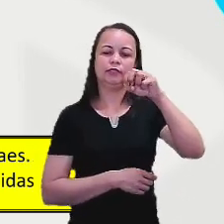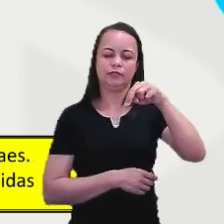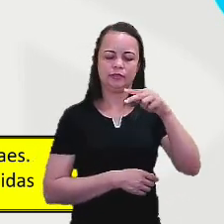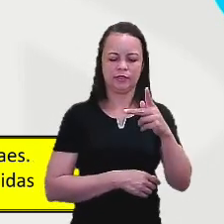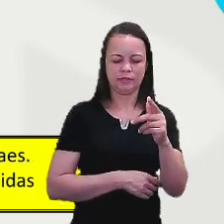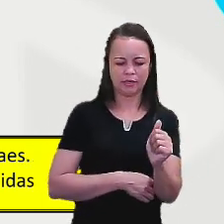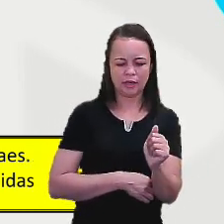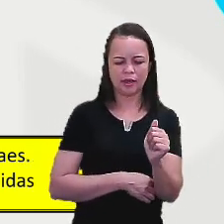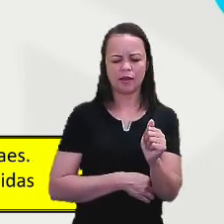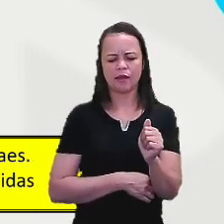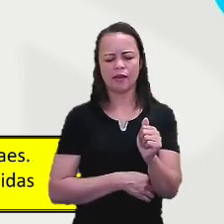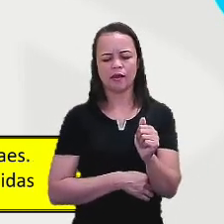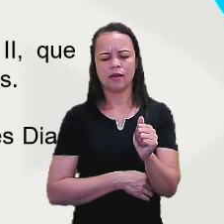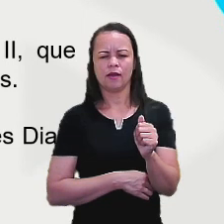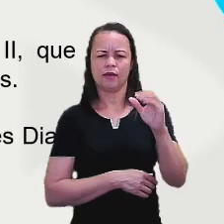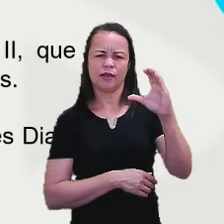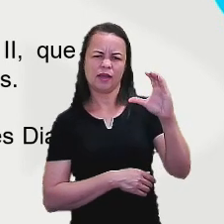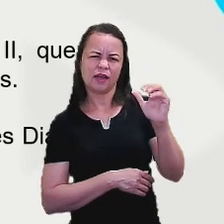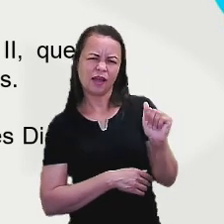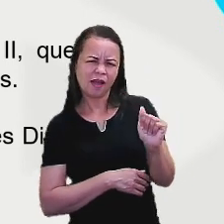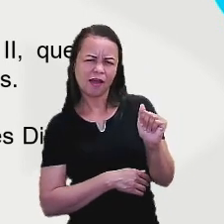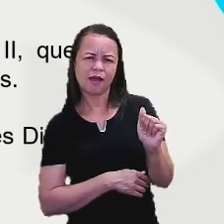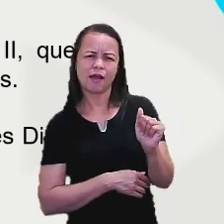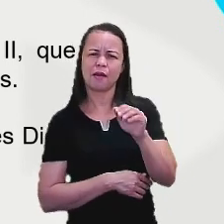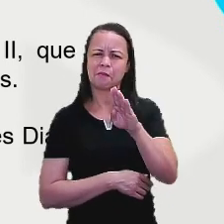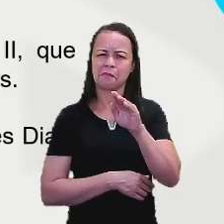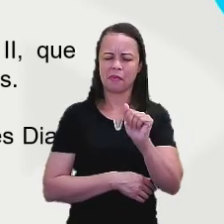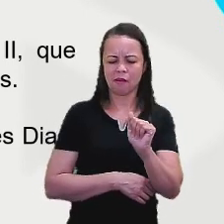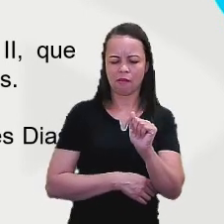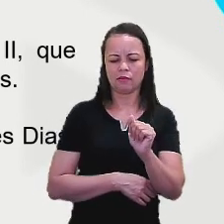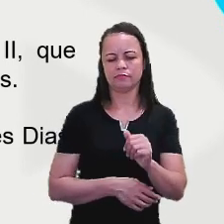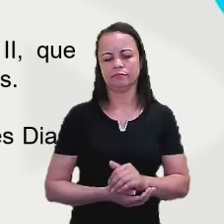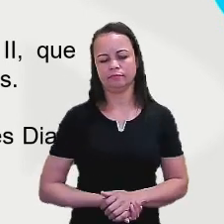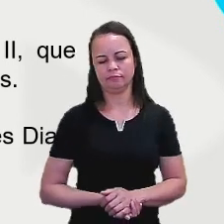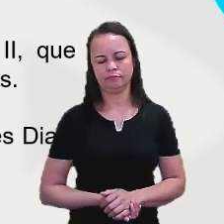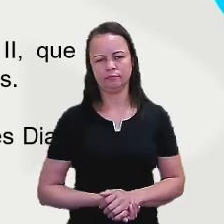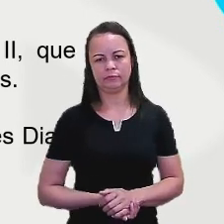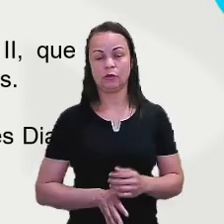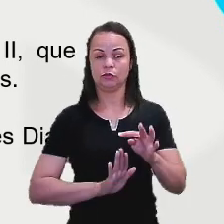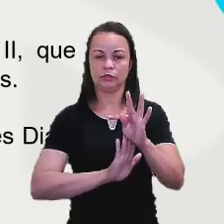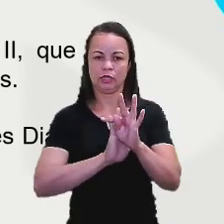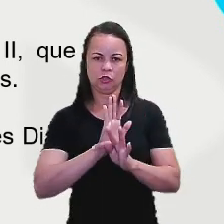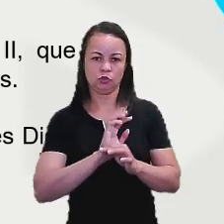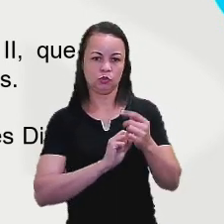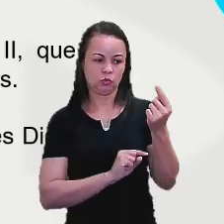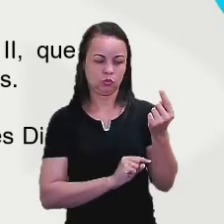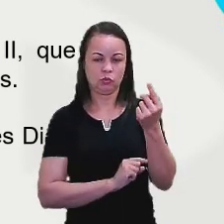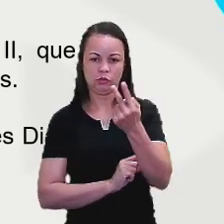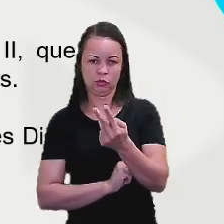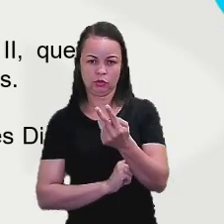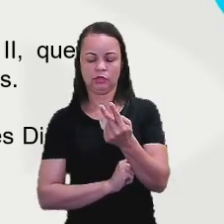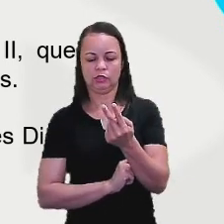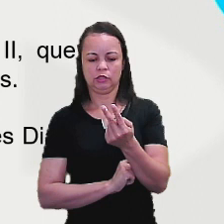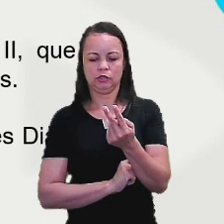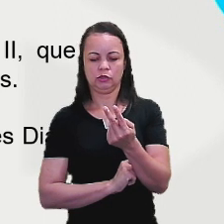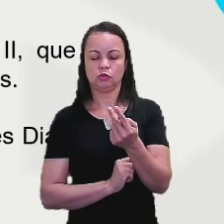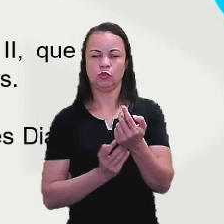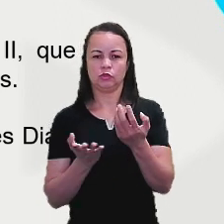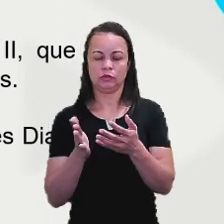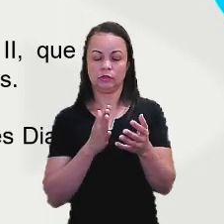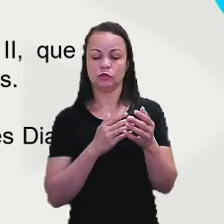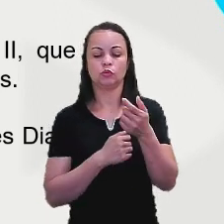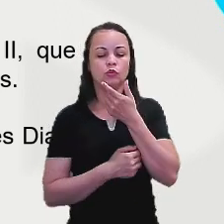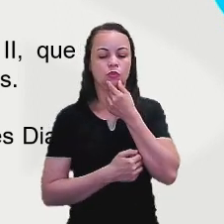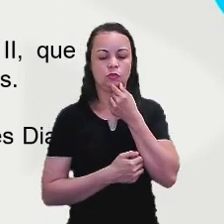bá. Então, ó, os textos 1 e 2 dos poetas Carlos Drummond de Andrade e José